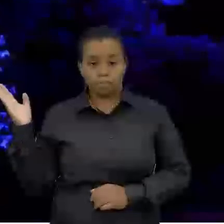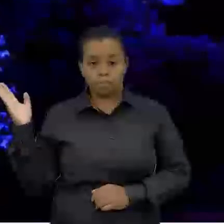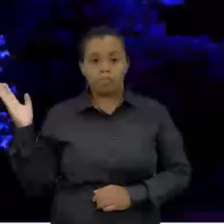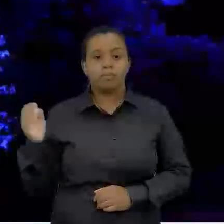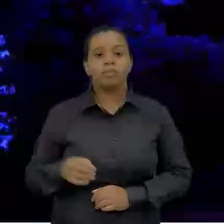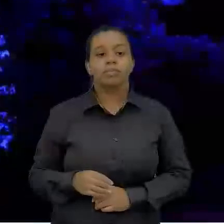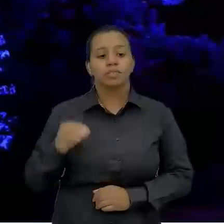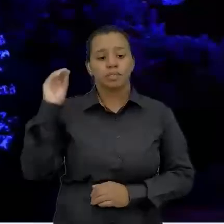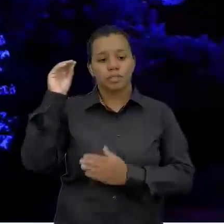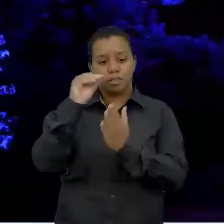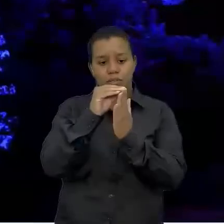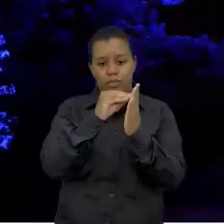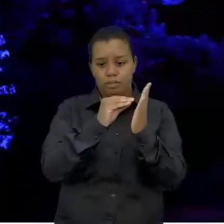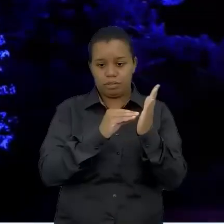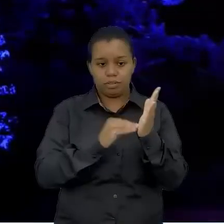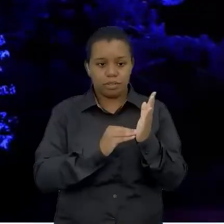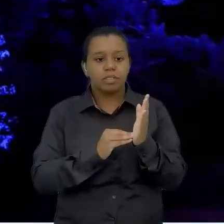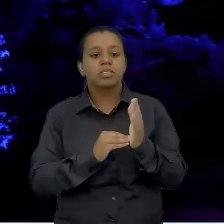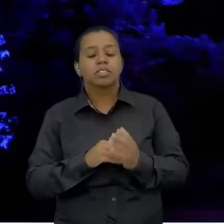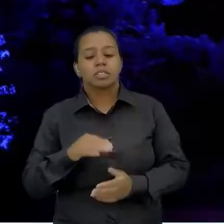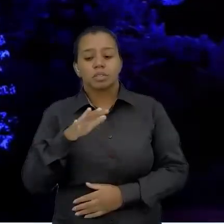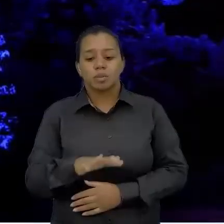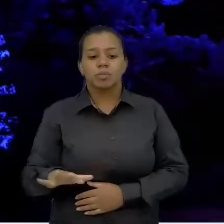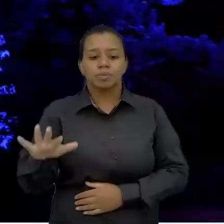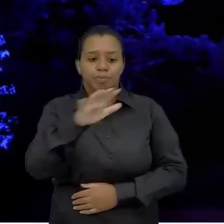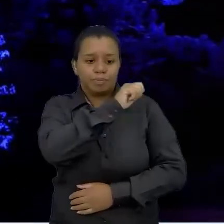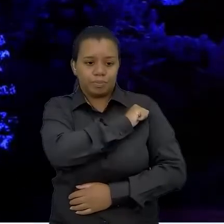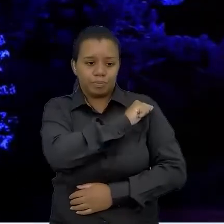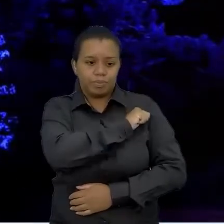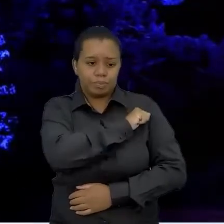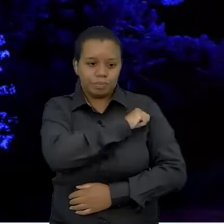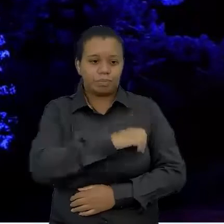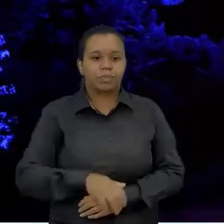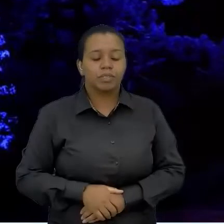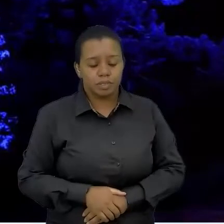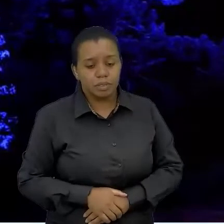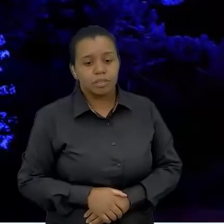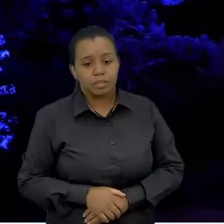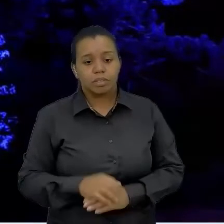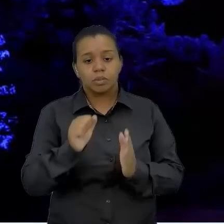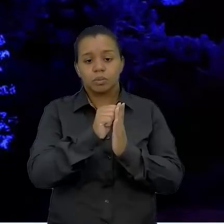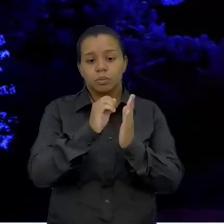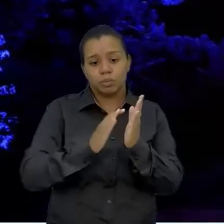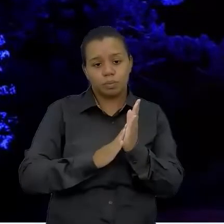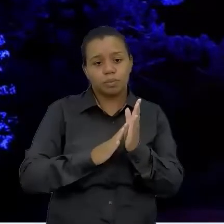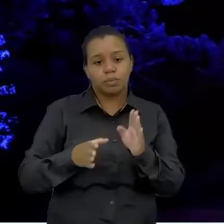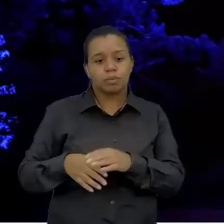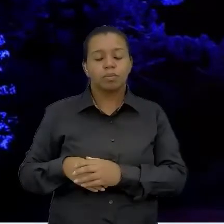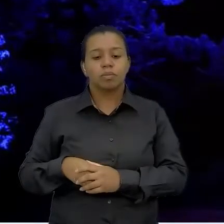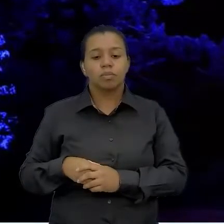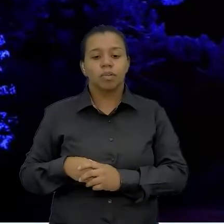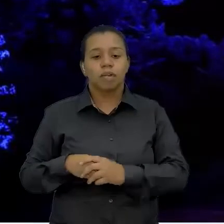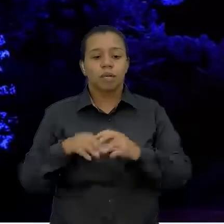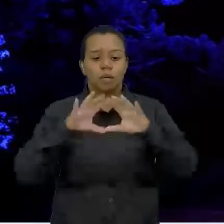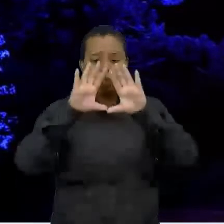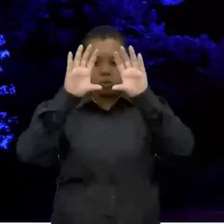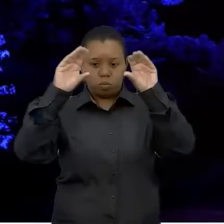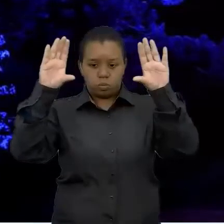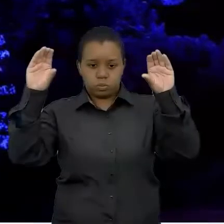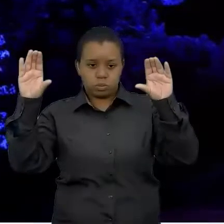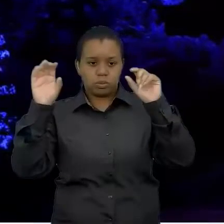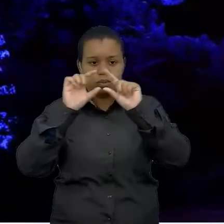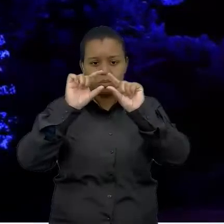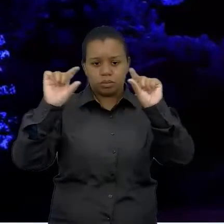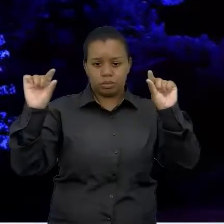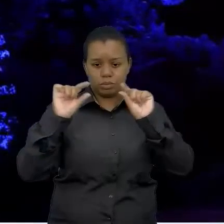ó, uma sugestão de trabalhar em sala de aula aí, professor aí com seus alunos, é a nuvem de palavras, né? Para dar